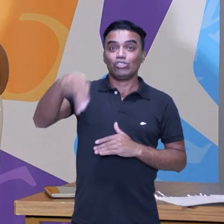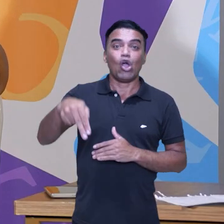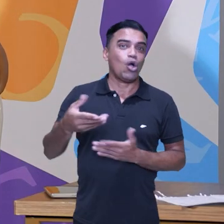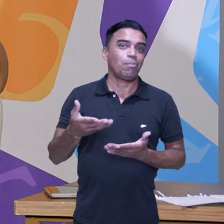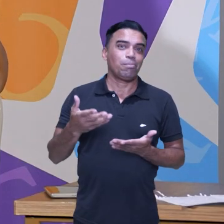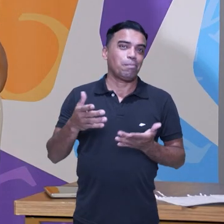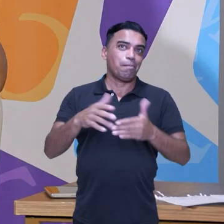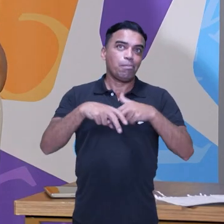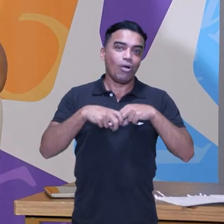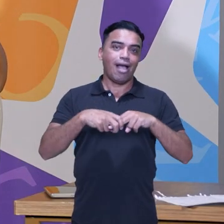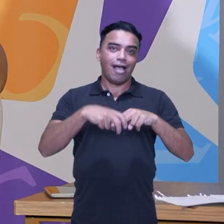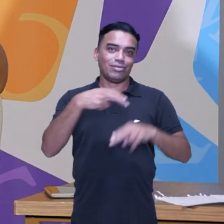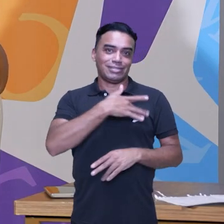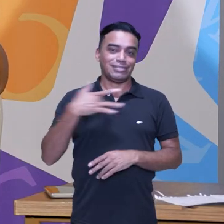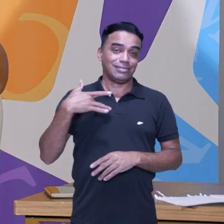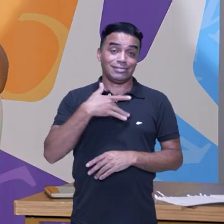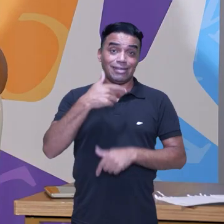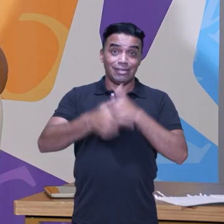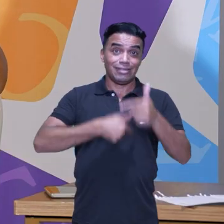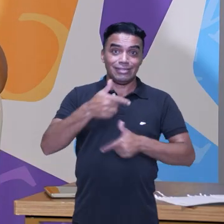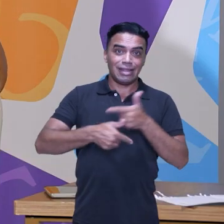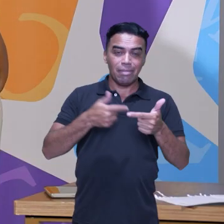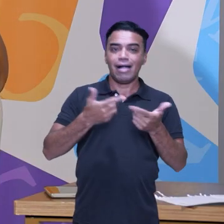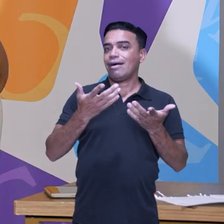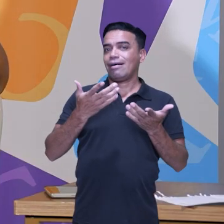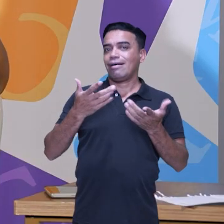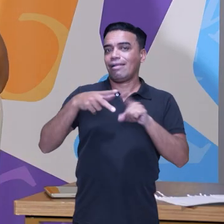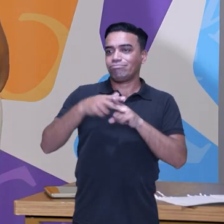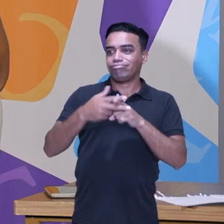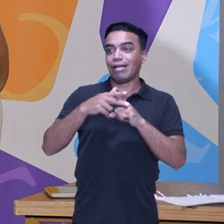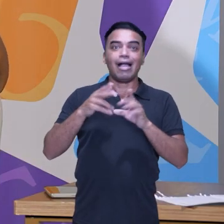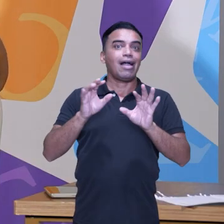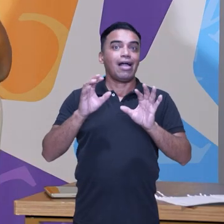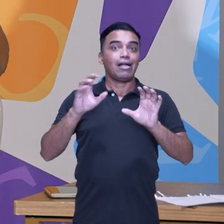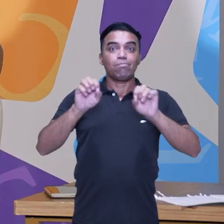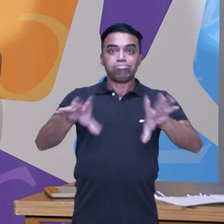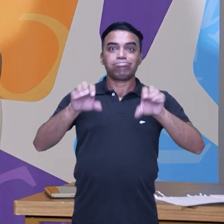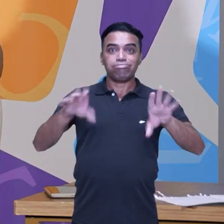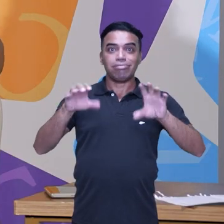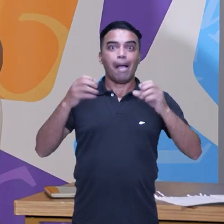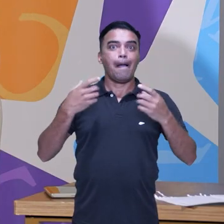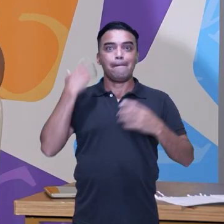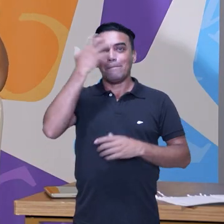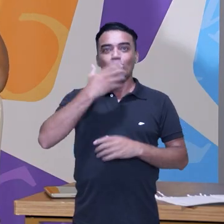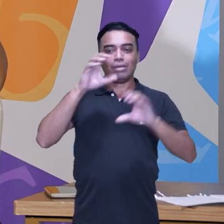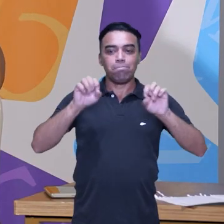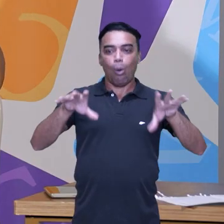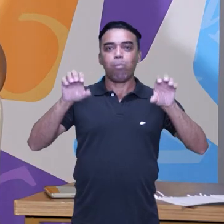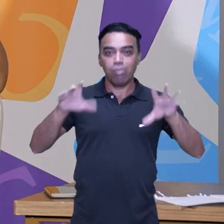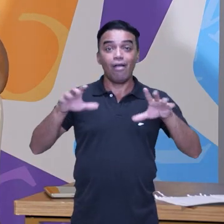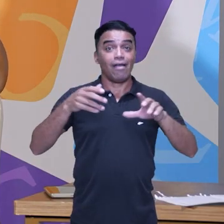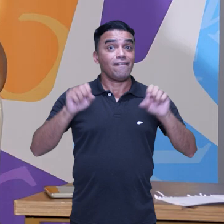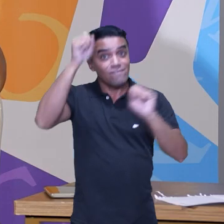questão de saúde. Mas o John trabalha com som automotivo, ele monta o som, né? Ele produz o som, fabrica o som. E, assim, são